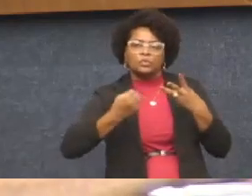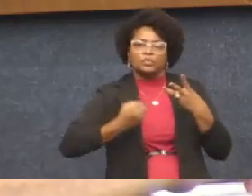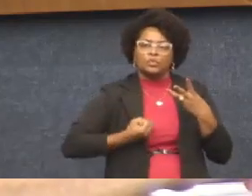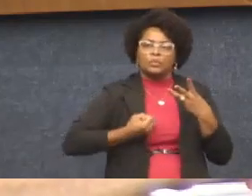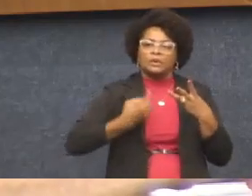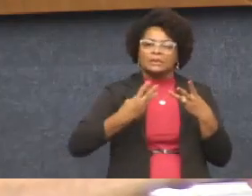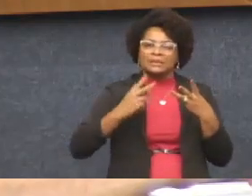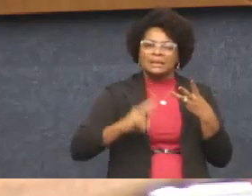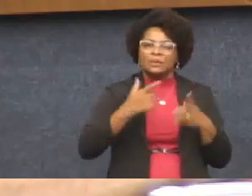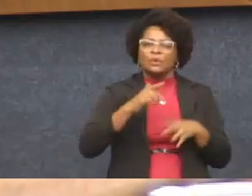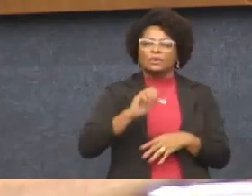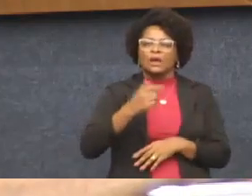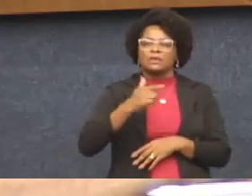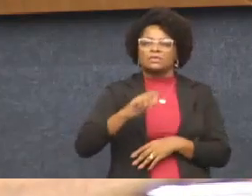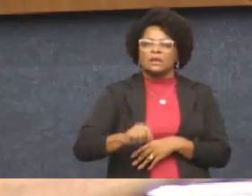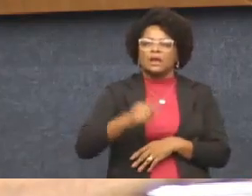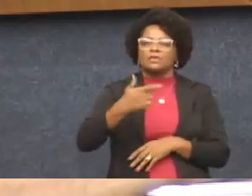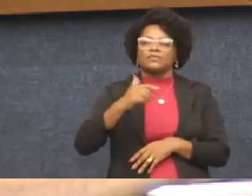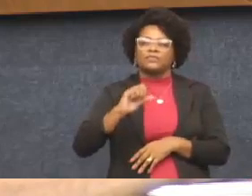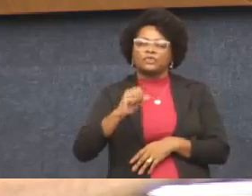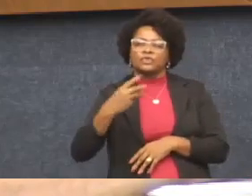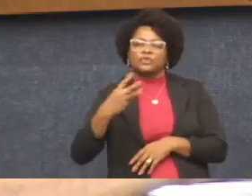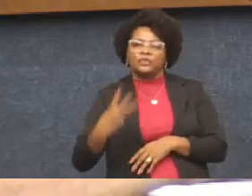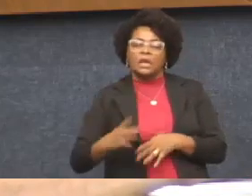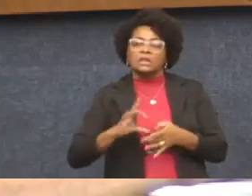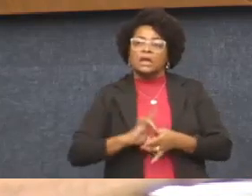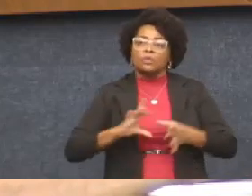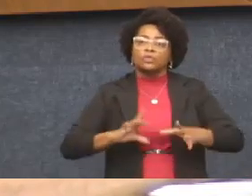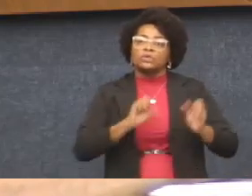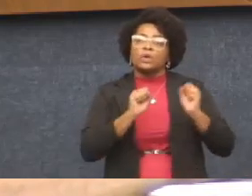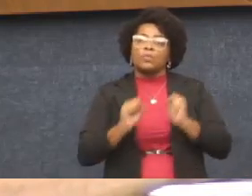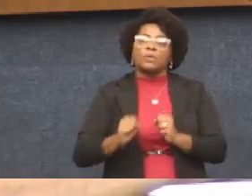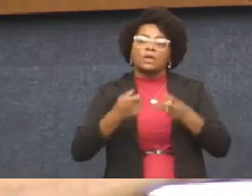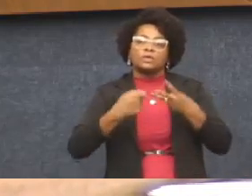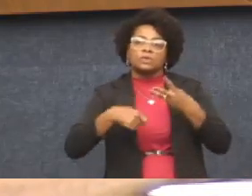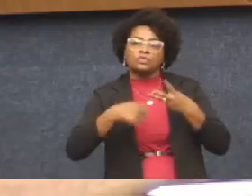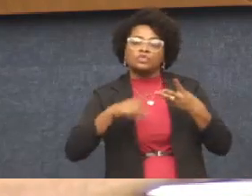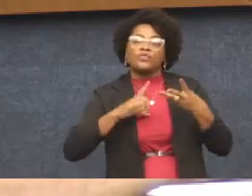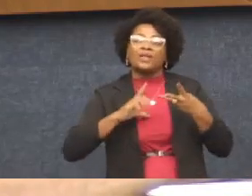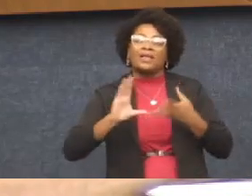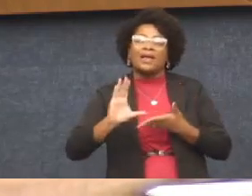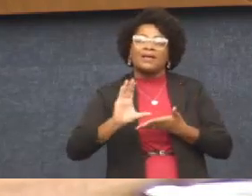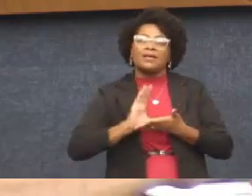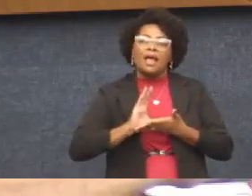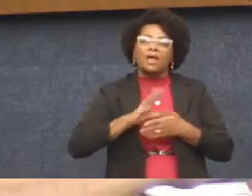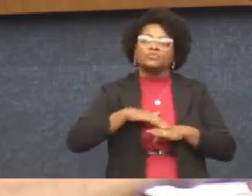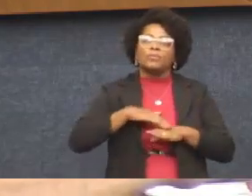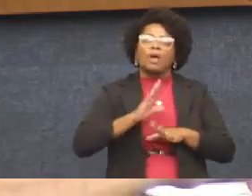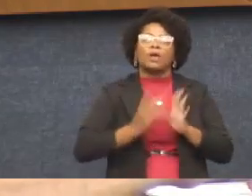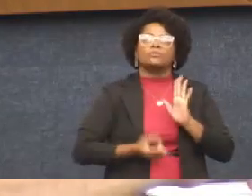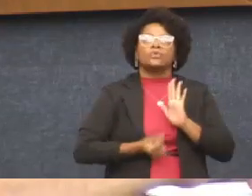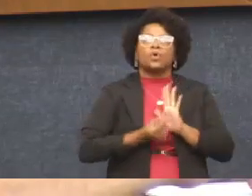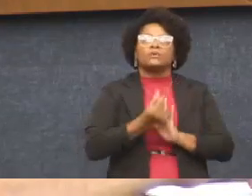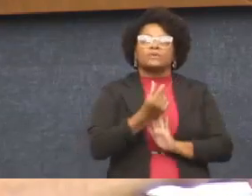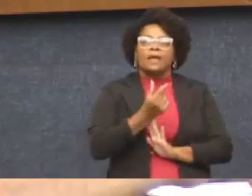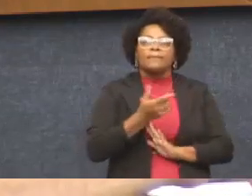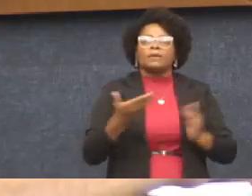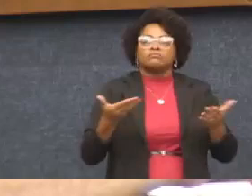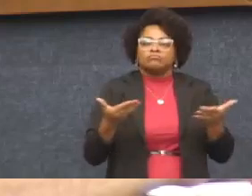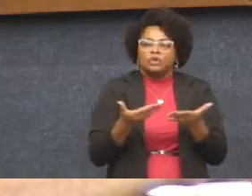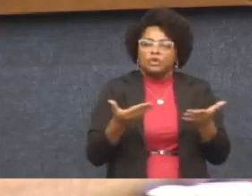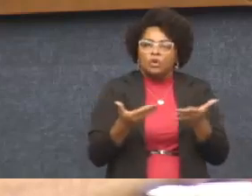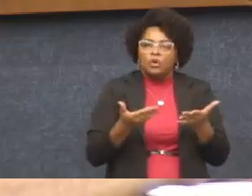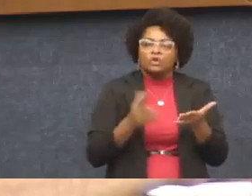10/10/2023, ementa, autoriza o Poder Executivo a abrir créditos adicionais ao orçamento vigente para execução dos recursos complementares recebidos